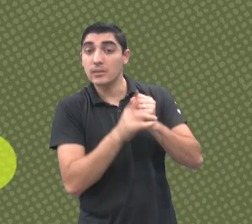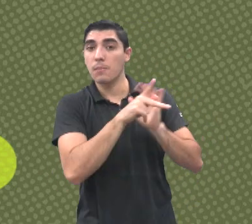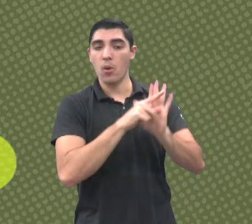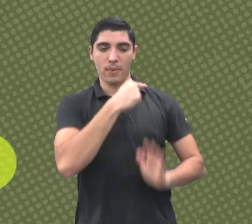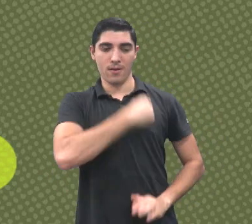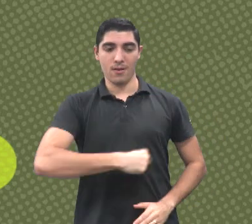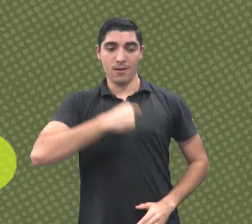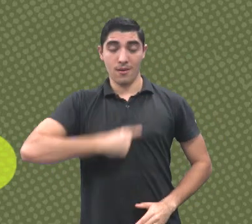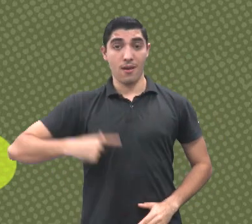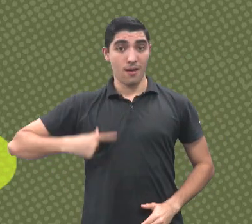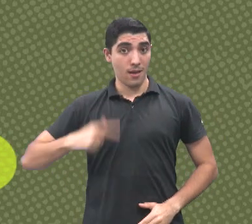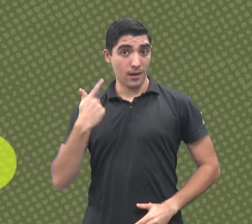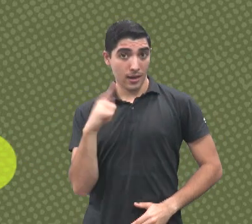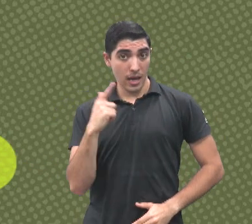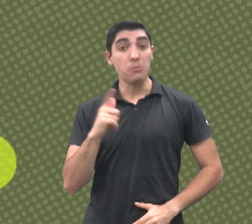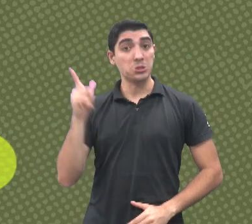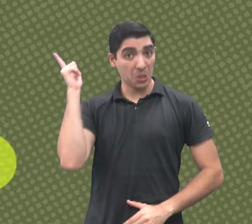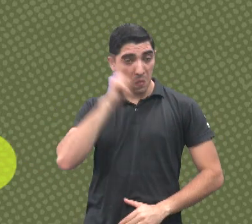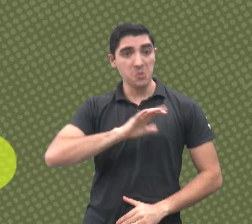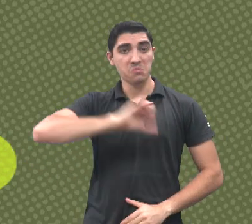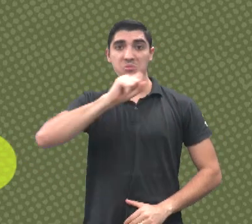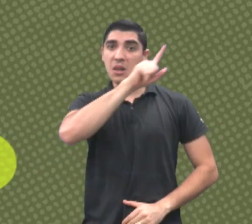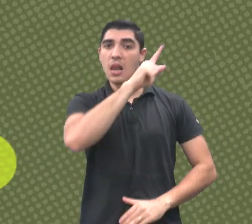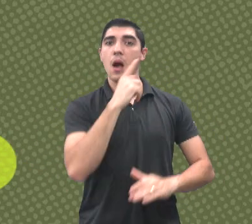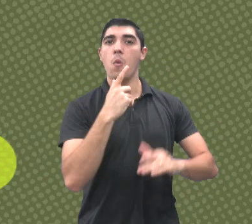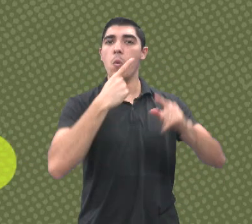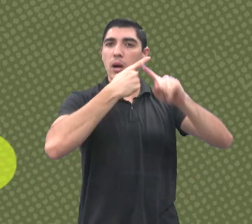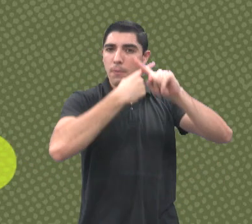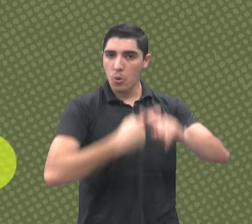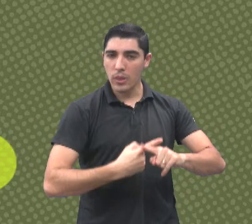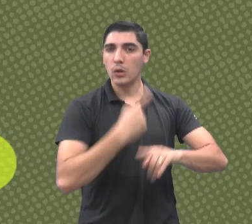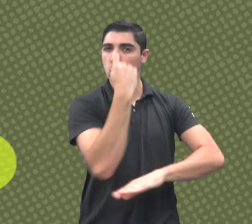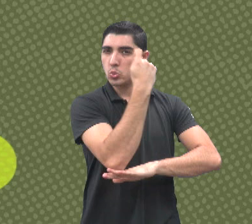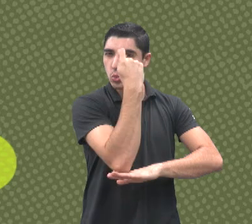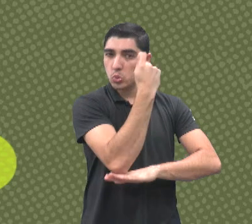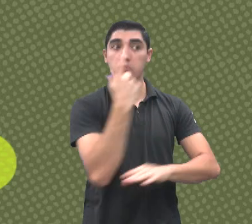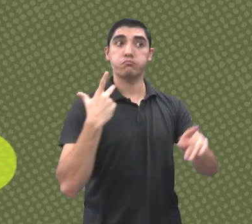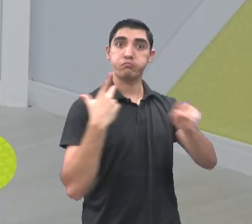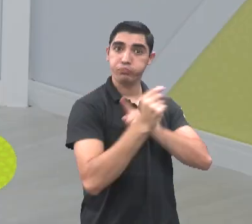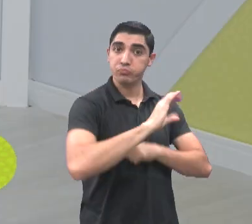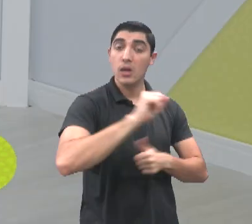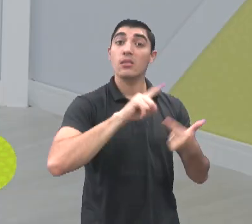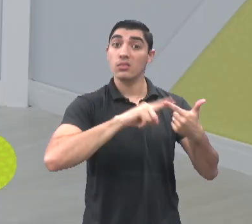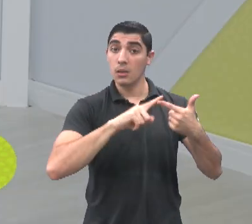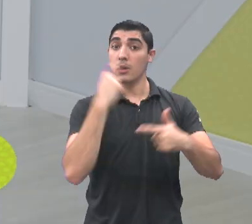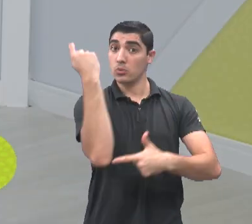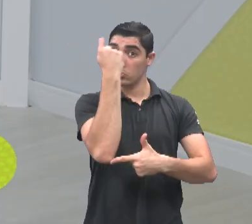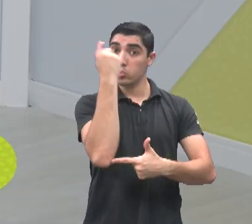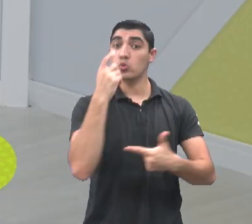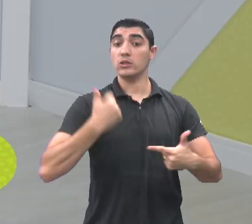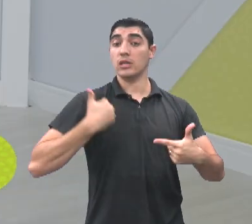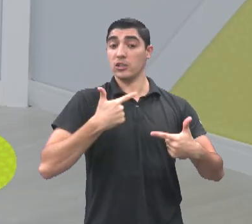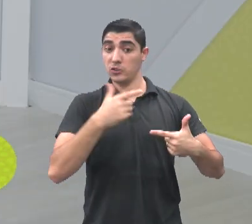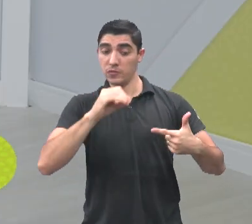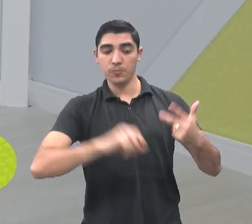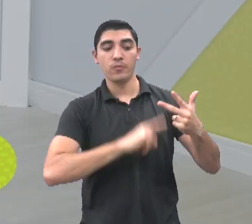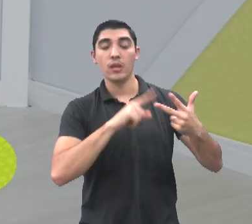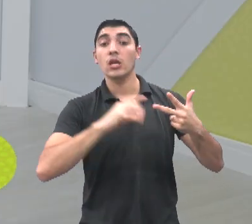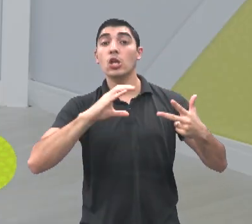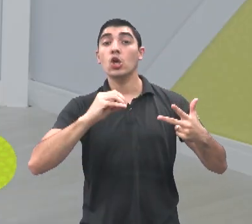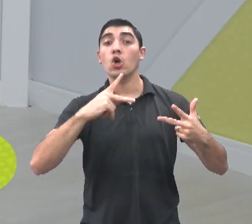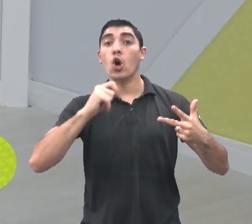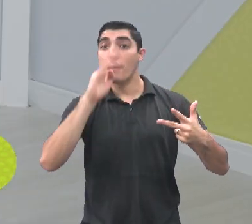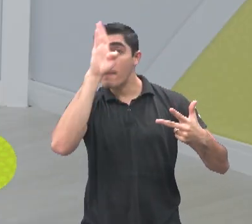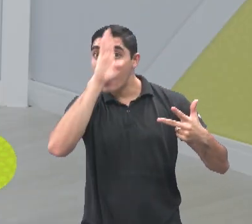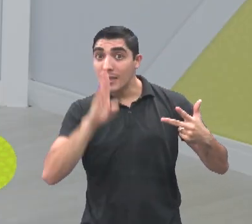2023 conquistou o Gauchão com elenco profissional, além do Campeonato Gaúcho Sub-20 e o vice-campeonato da Copa do Brasil Sub-20 também.